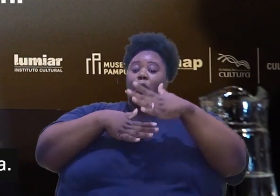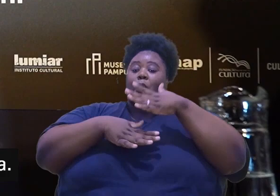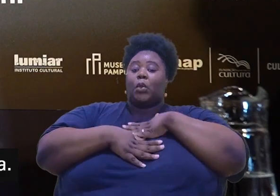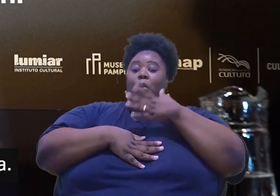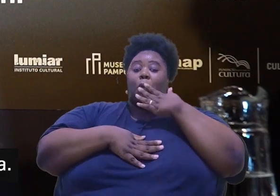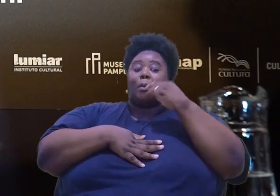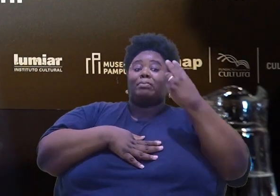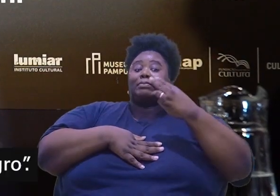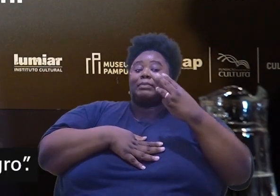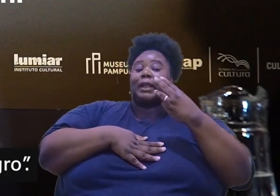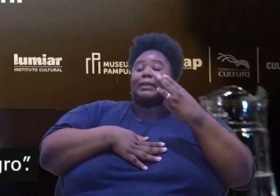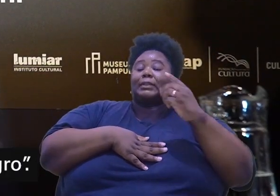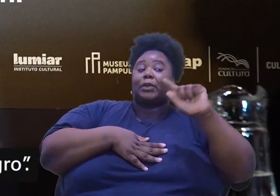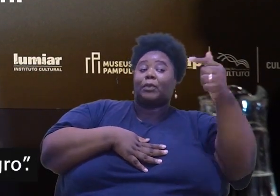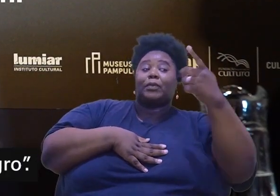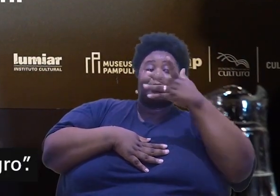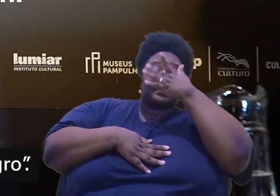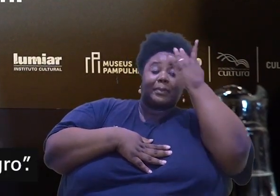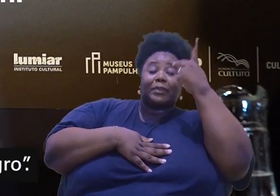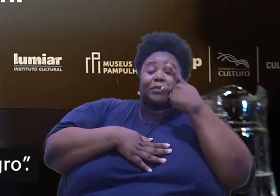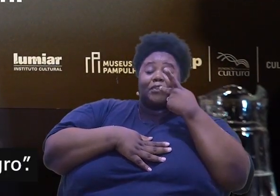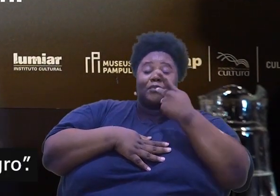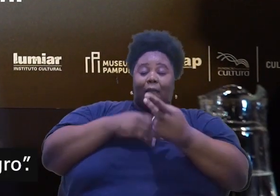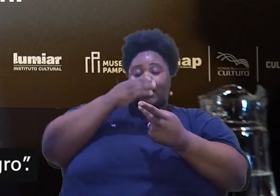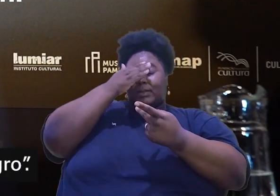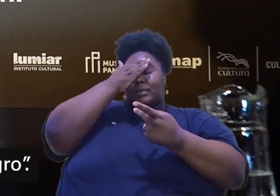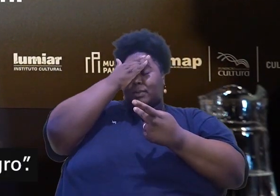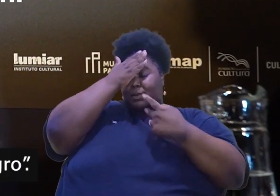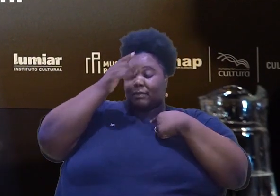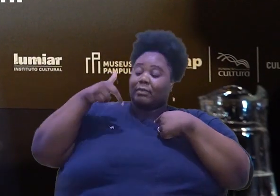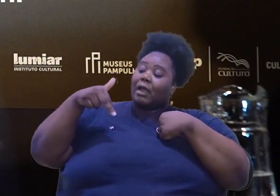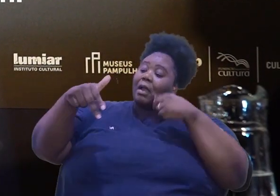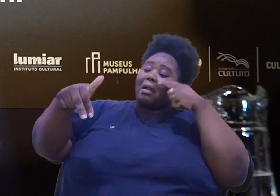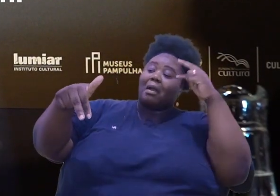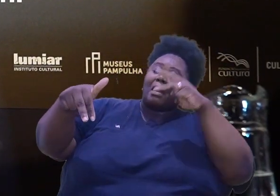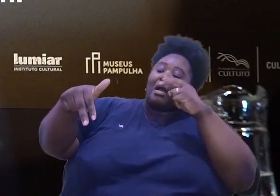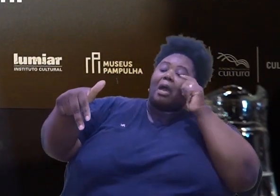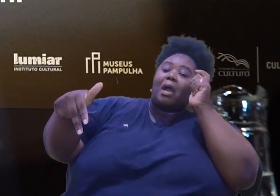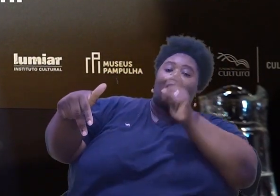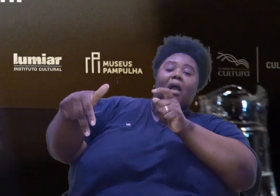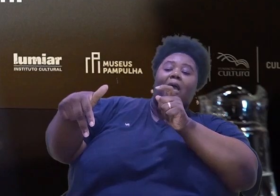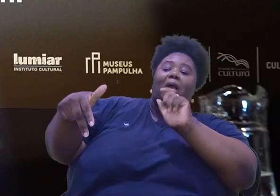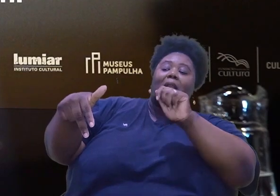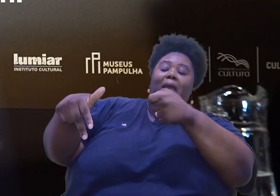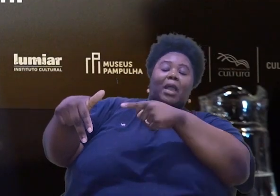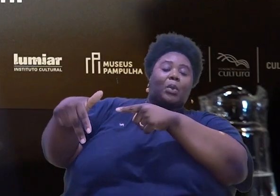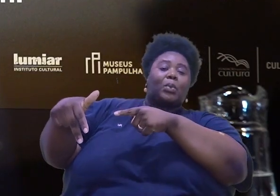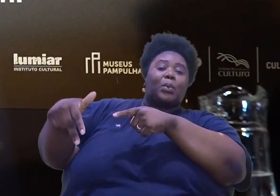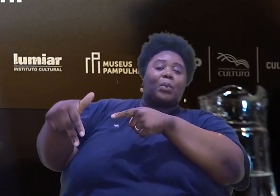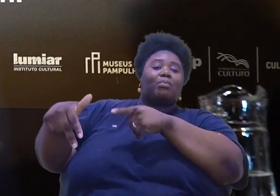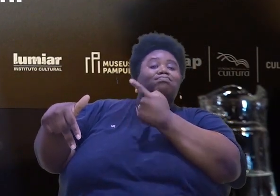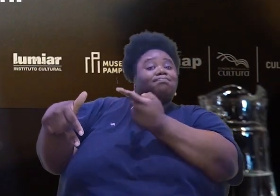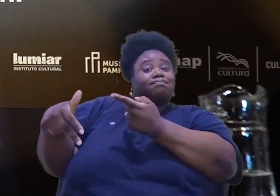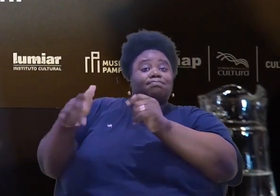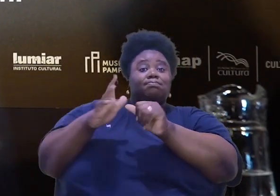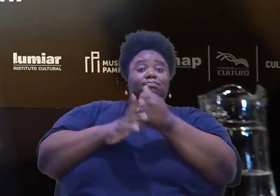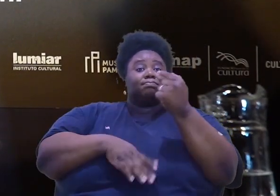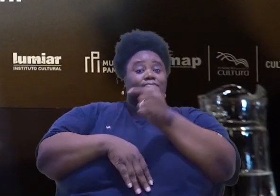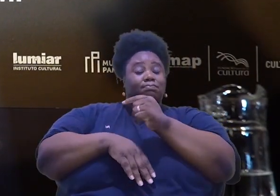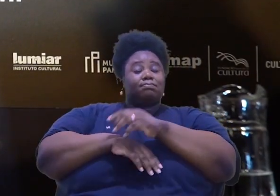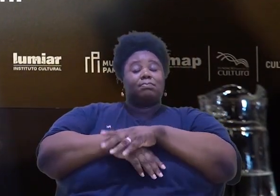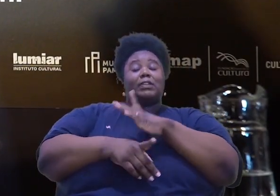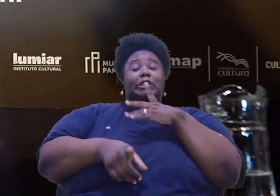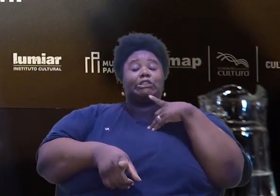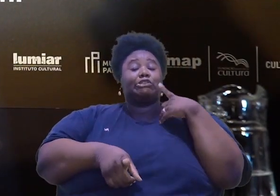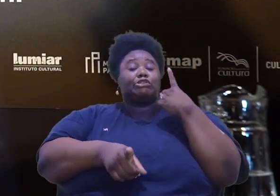terceira pessoa. Quando você passa e fala, olha lá um negro. Então, se descobrir negro, se